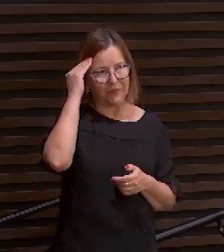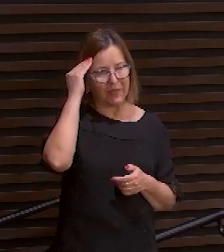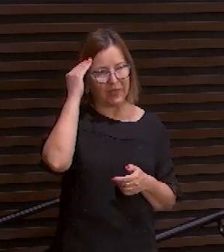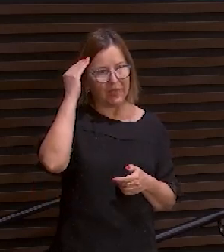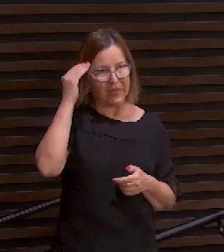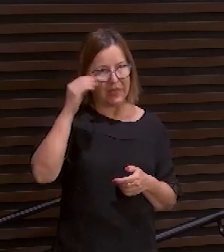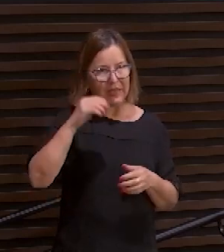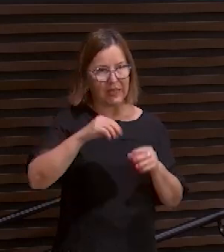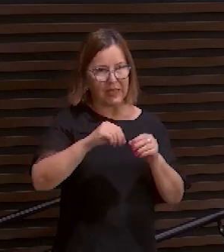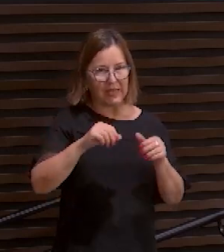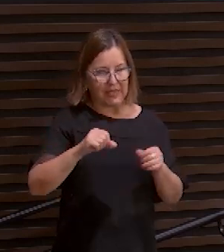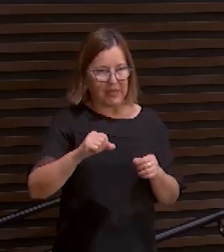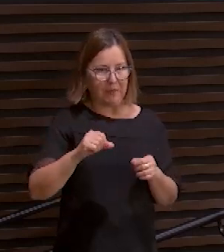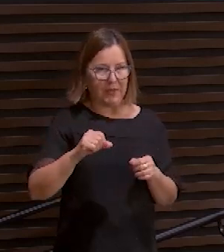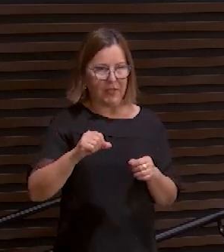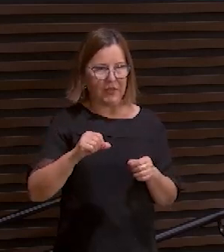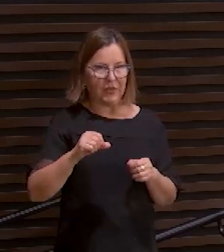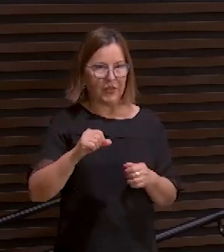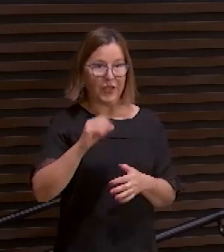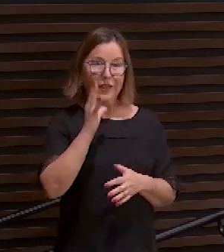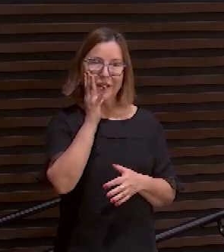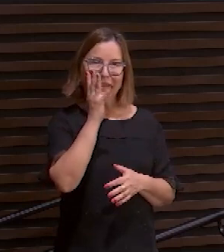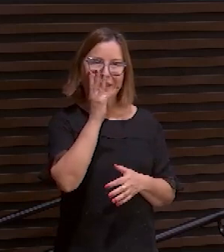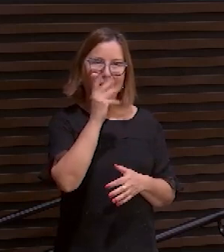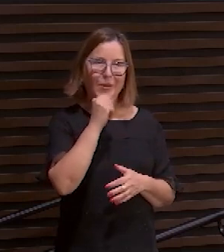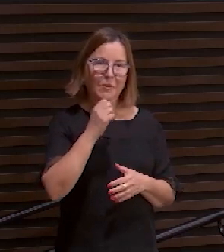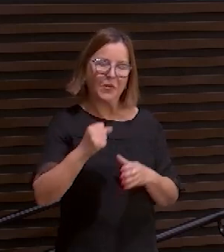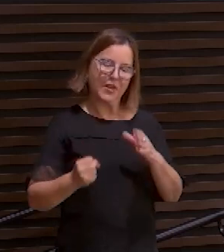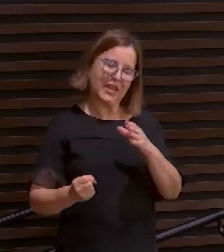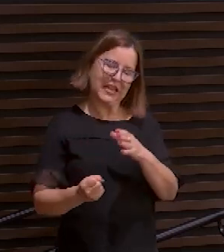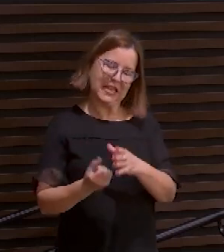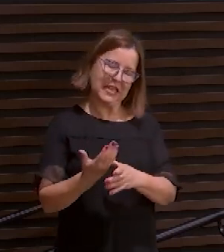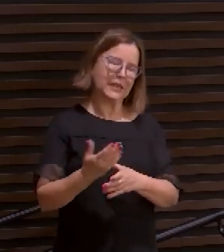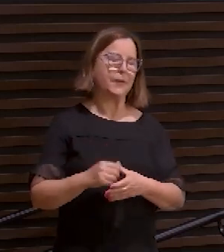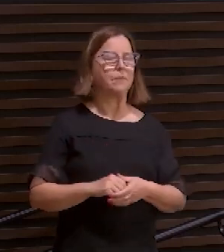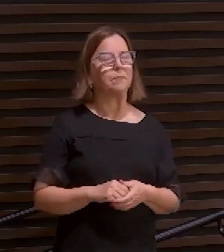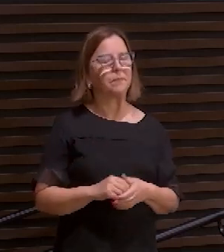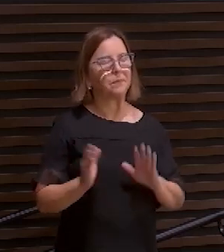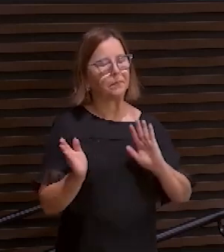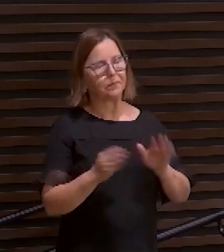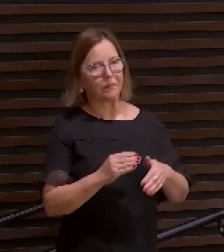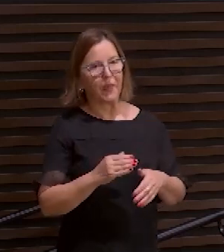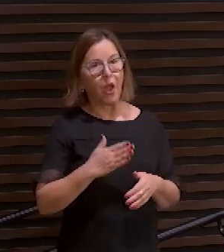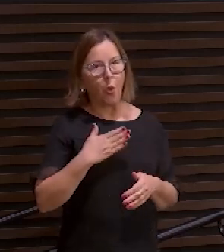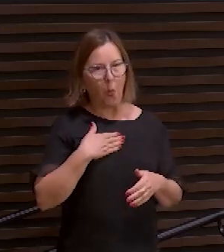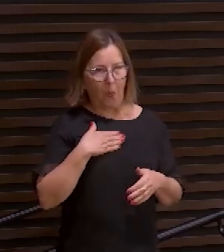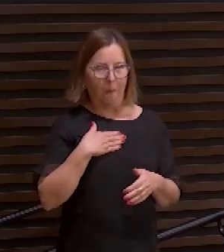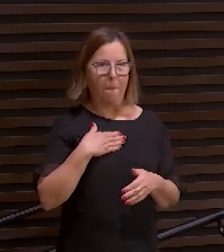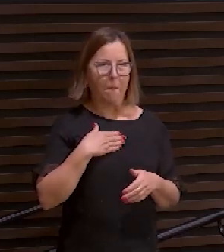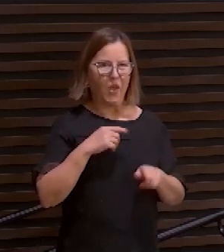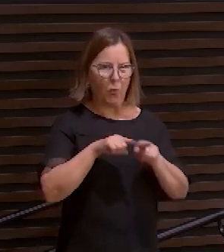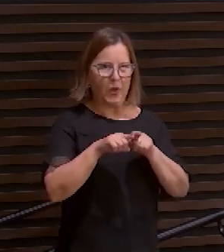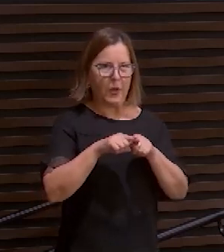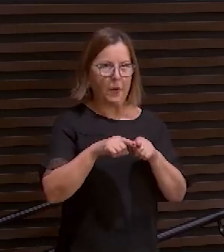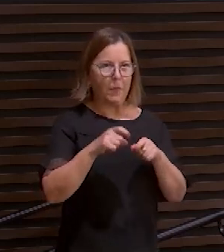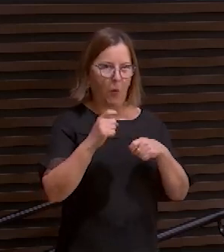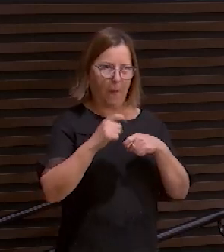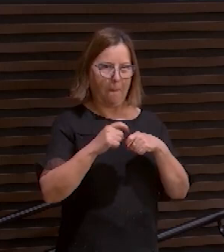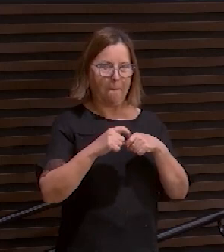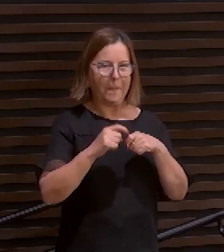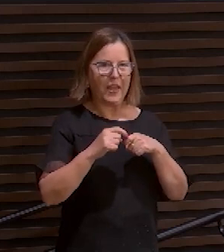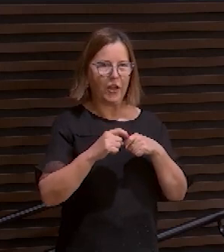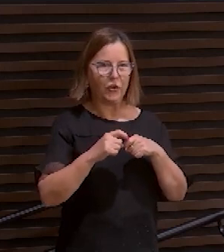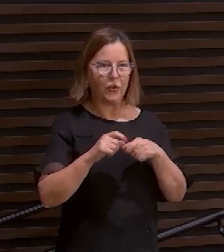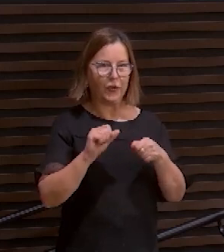nasce da noite para o dia. O meu irmão operou um japonês aqui em Londrina de um câncer no